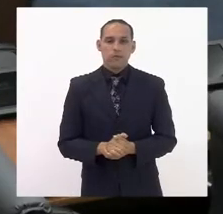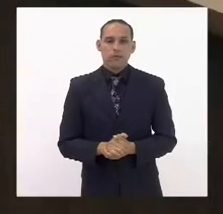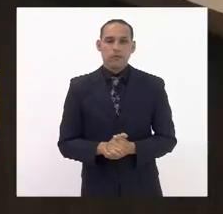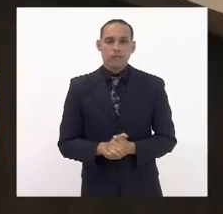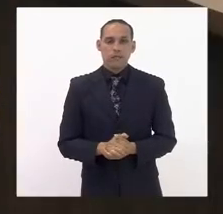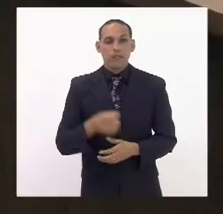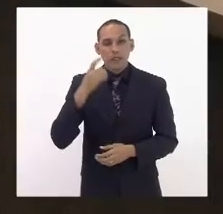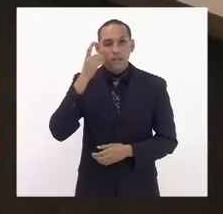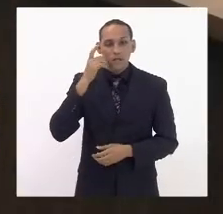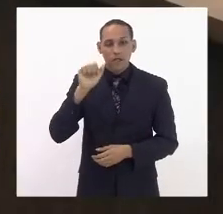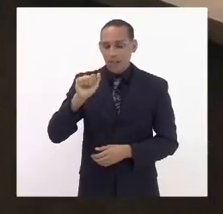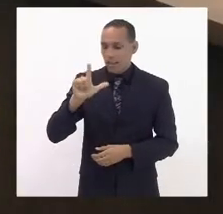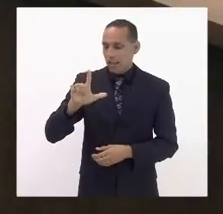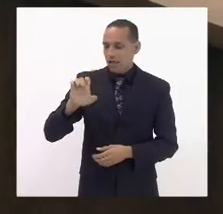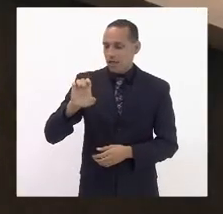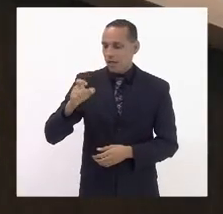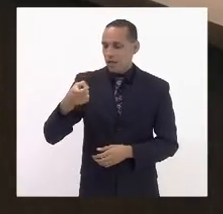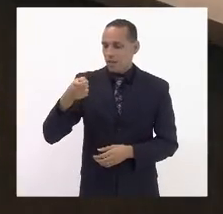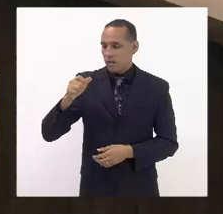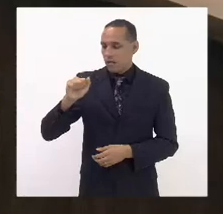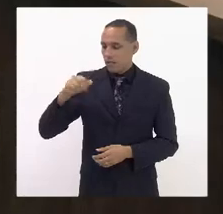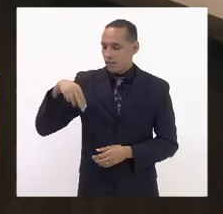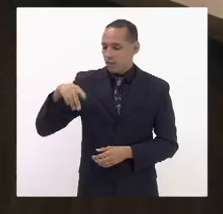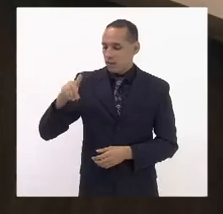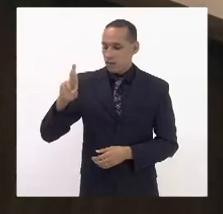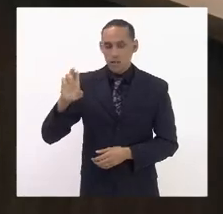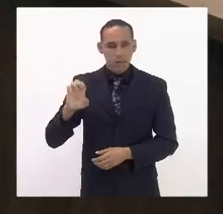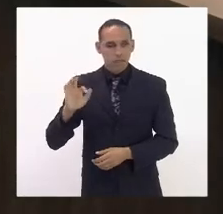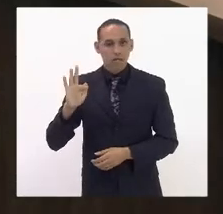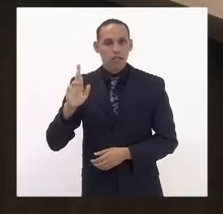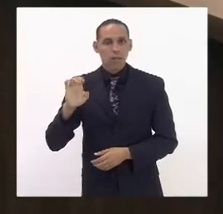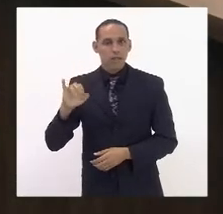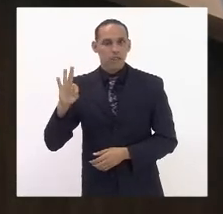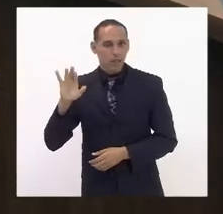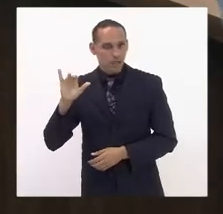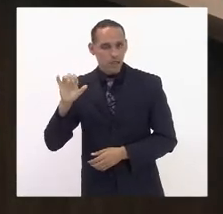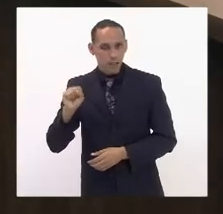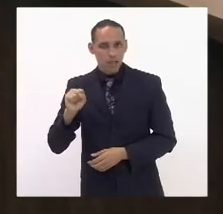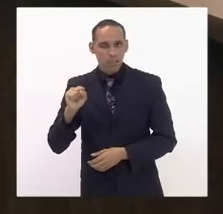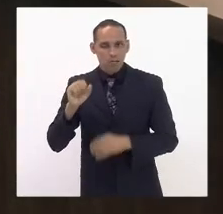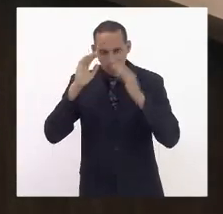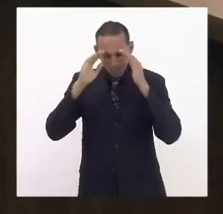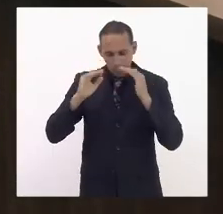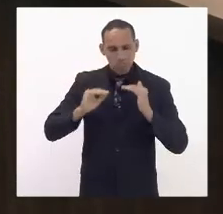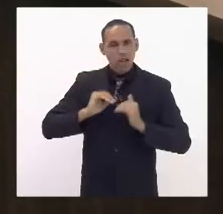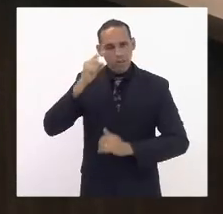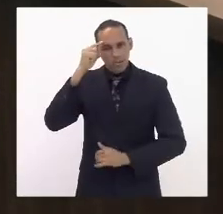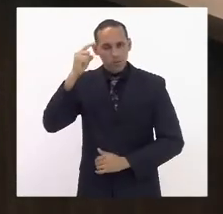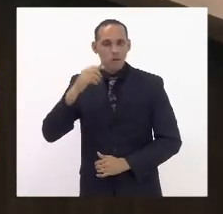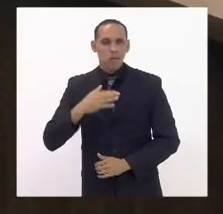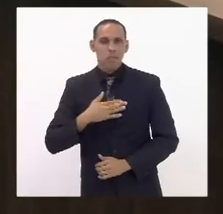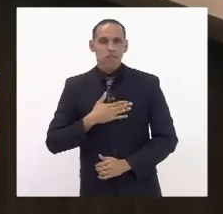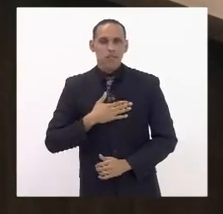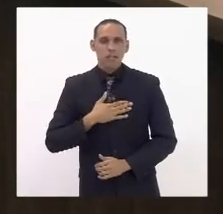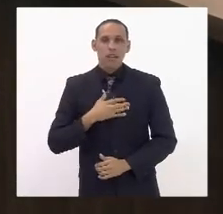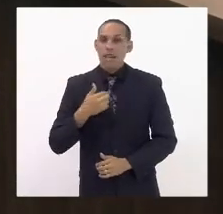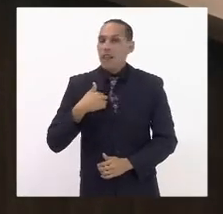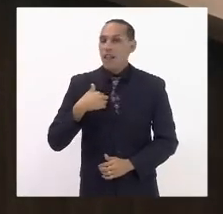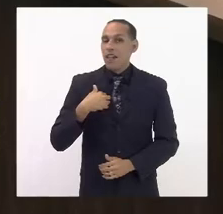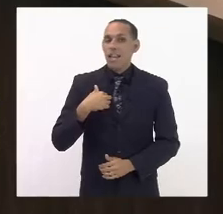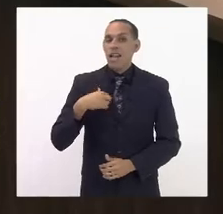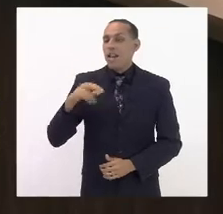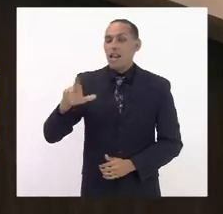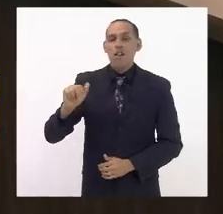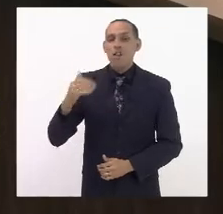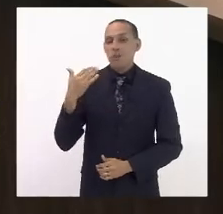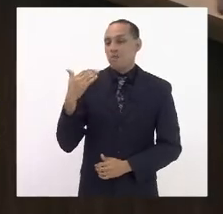o deputado Alexandre Freitas, até em respeito às minhas posições ideológicas, jamais me convidou para